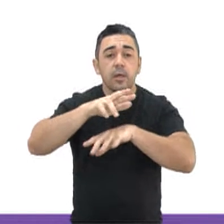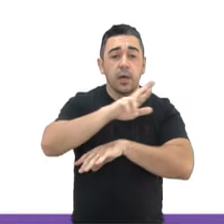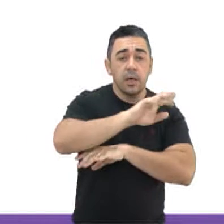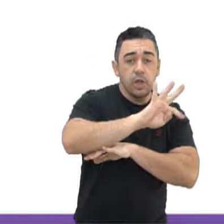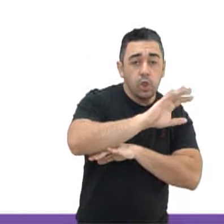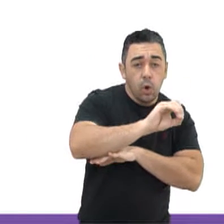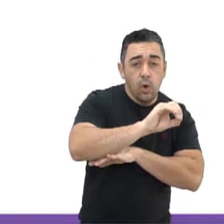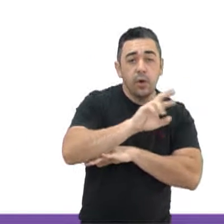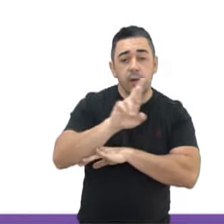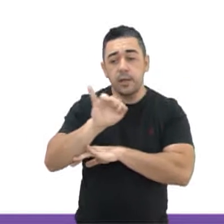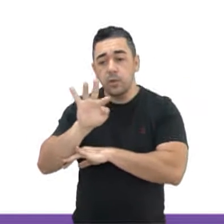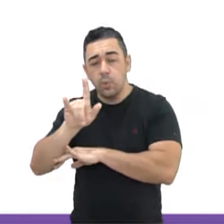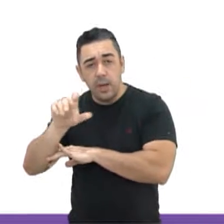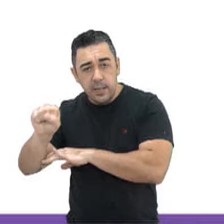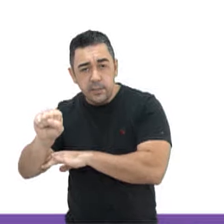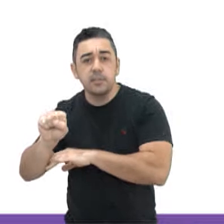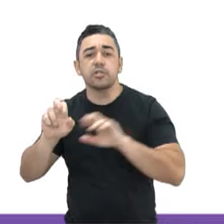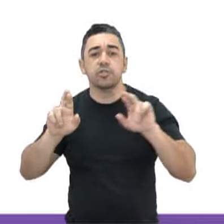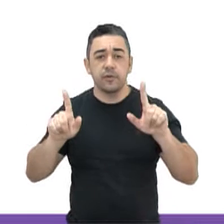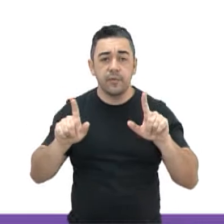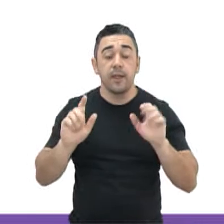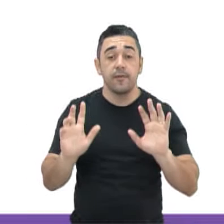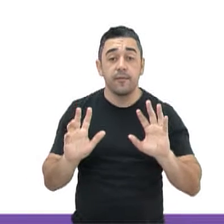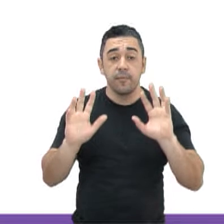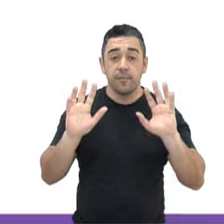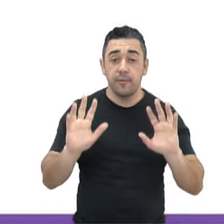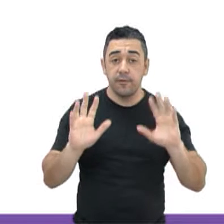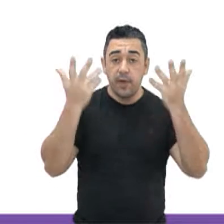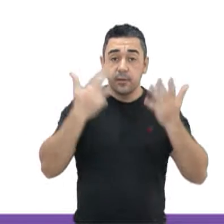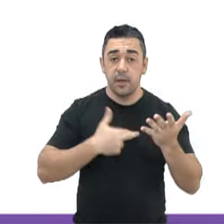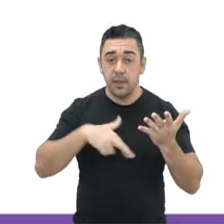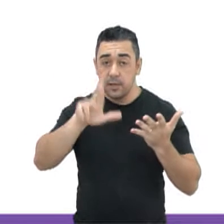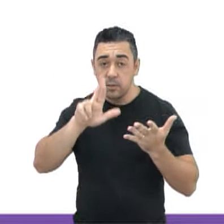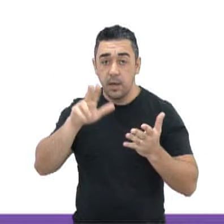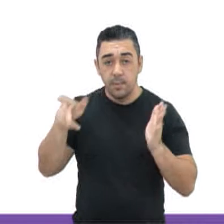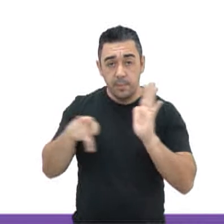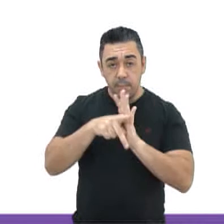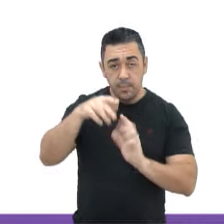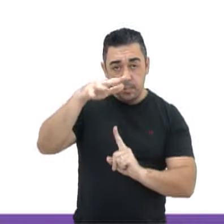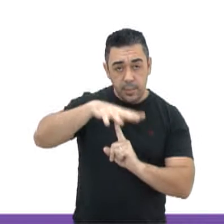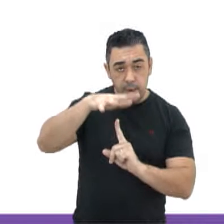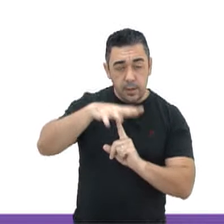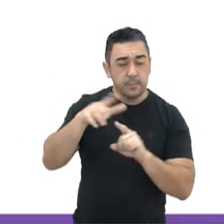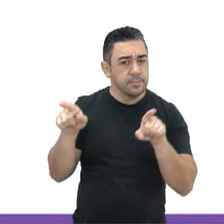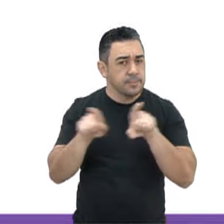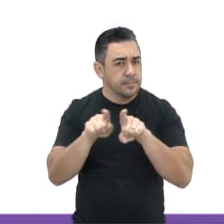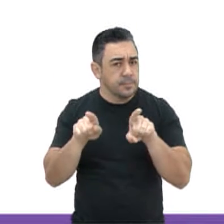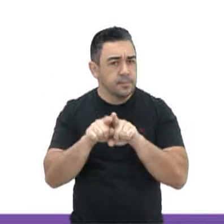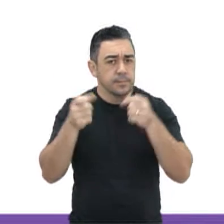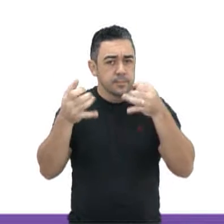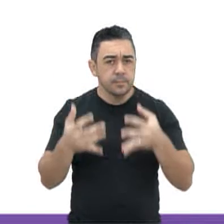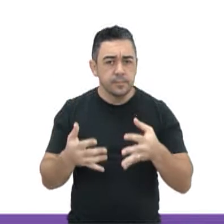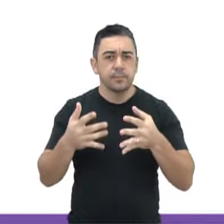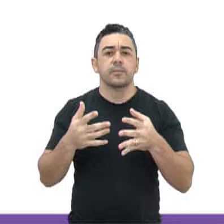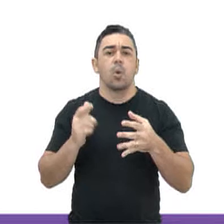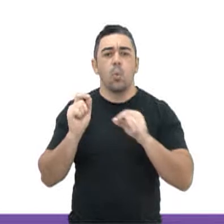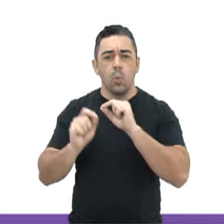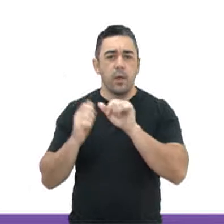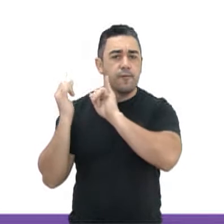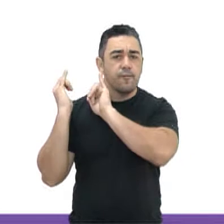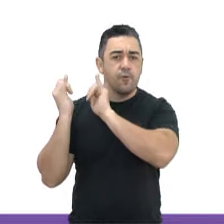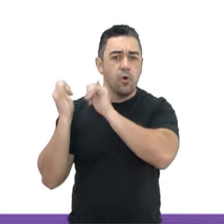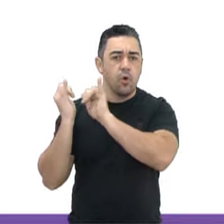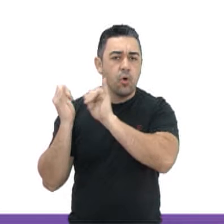um do outro. As festas religiosas e populares do Paraná. Também falamos do folclore